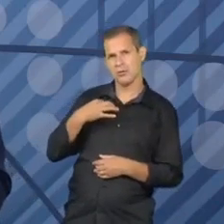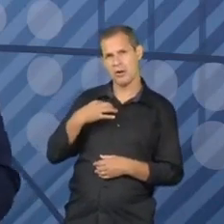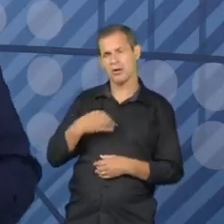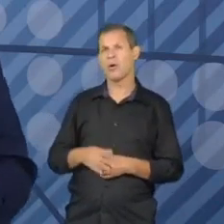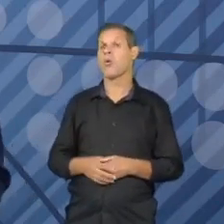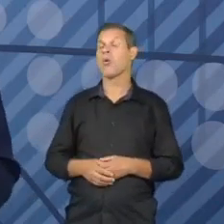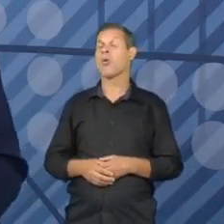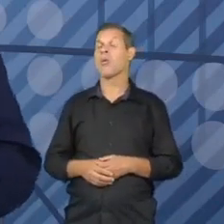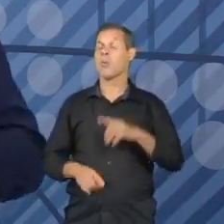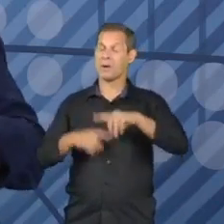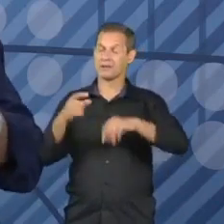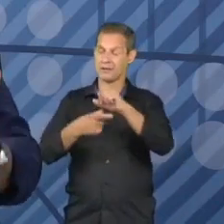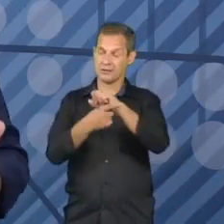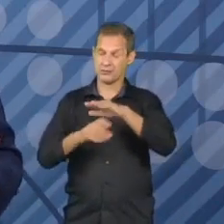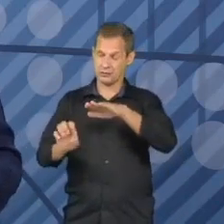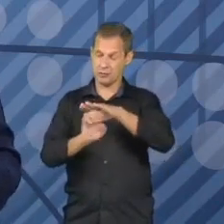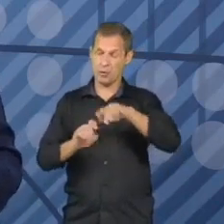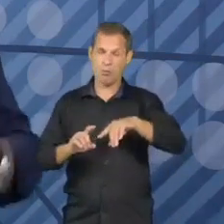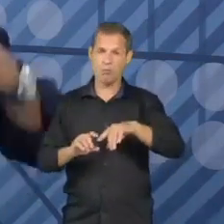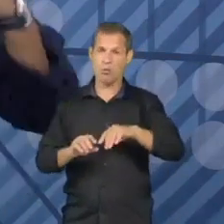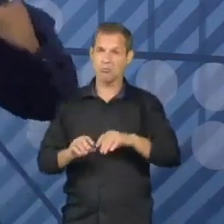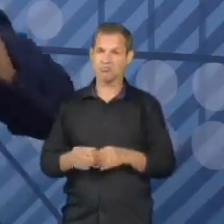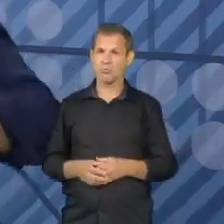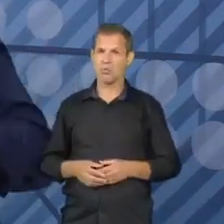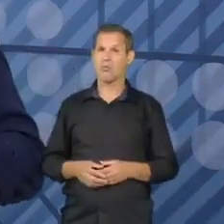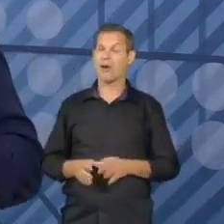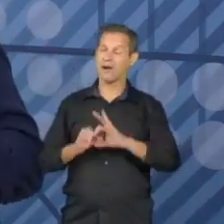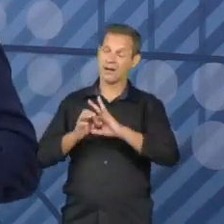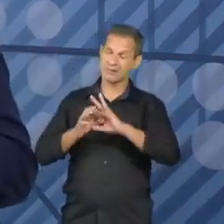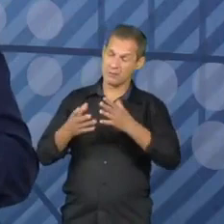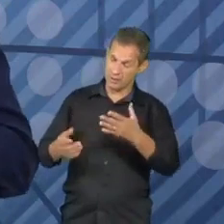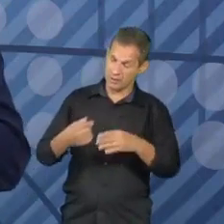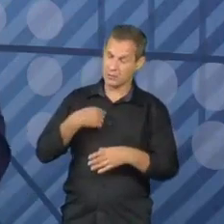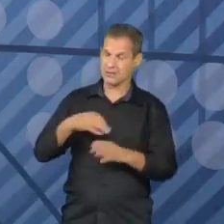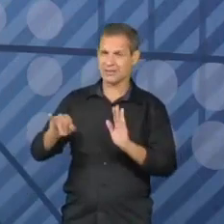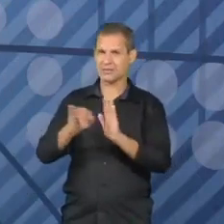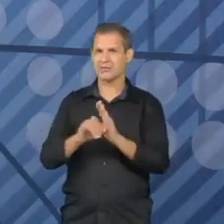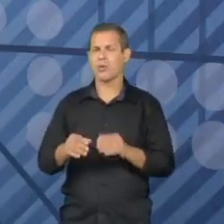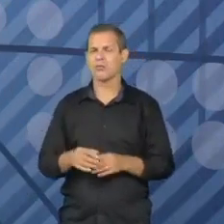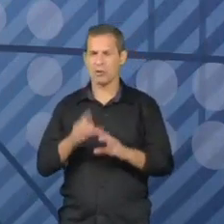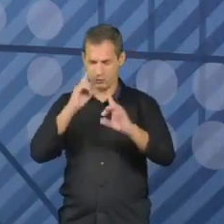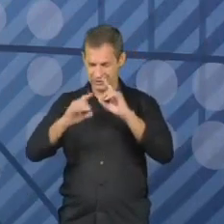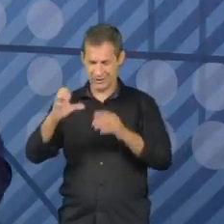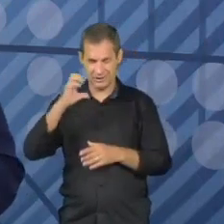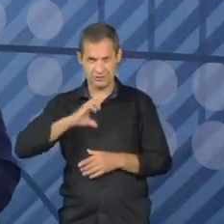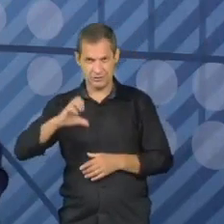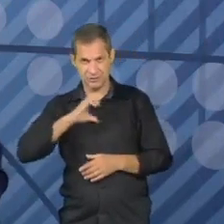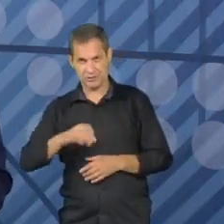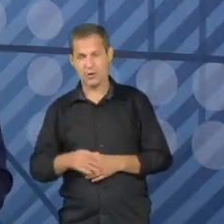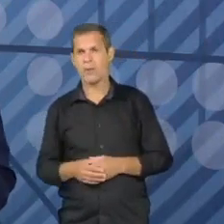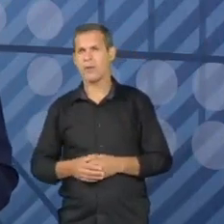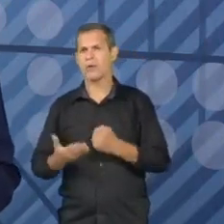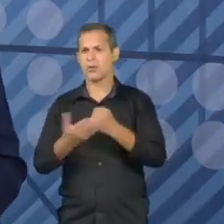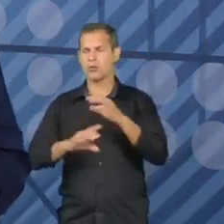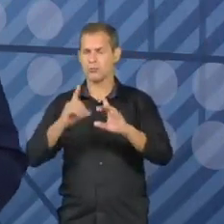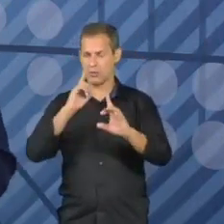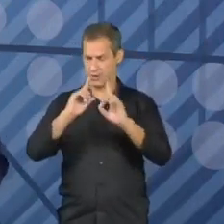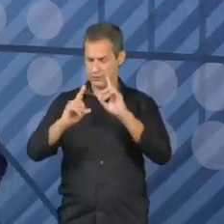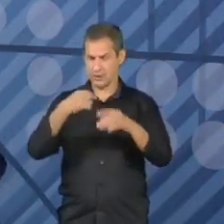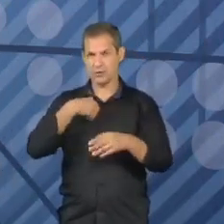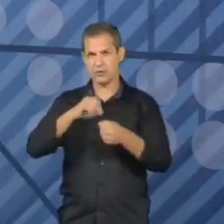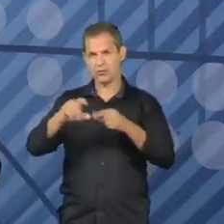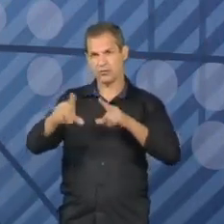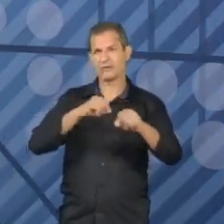de segurança para essa empresa ou não. Então, fiz levantamento, eu tenho o quê? Um dado estatístico. Com base nesse dado, eu tomo